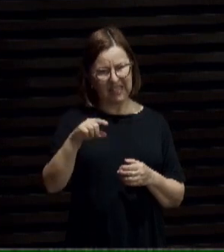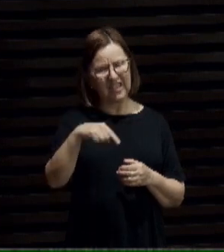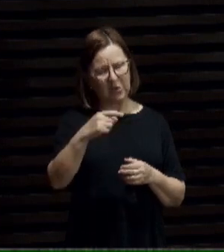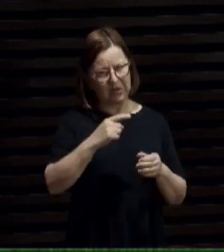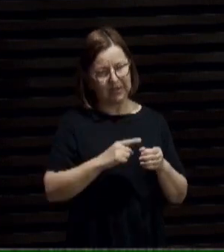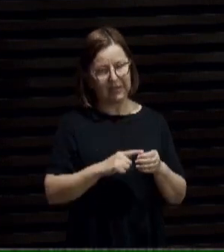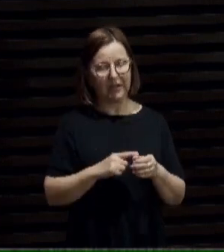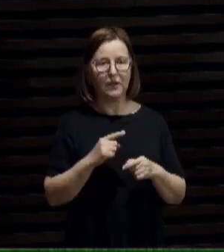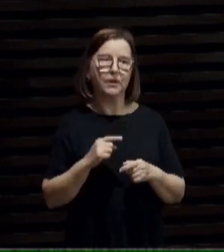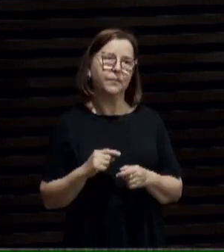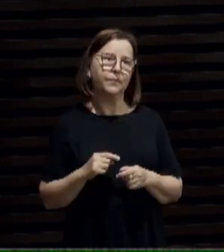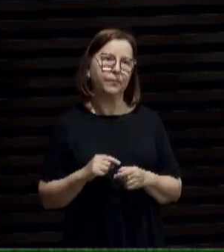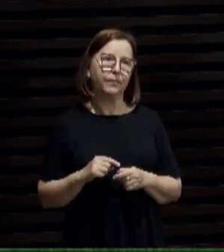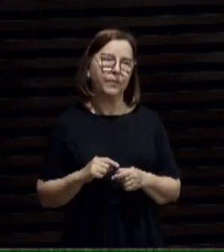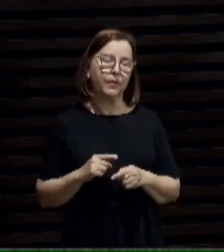a coisa é séria.